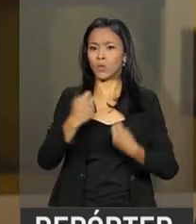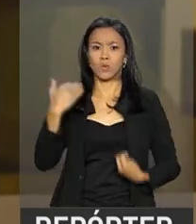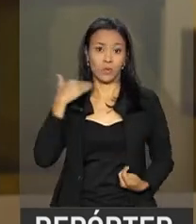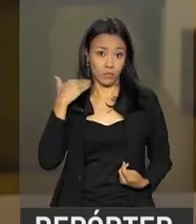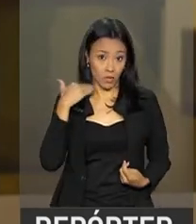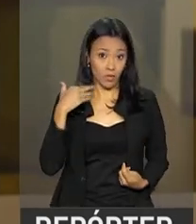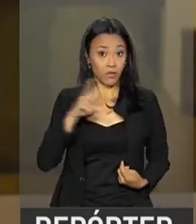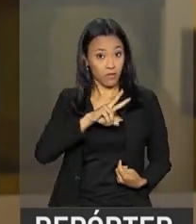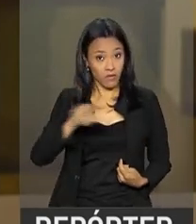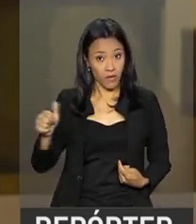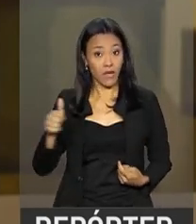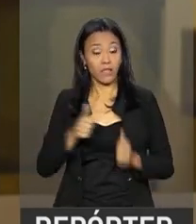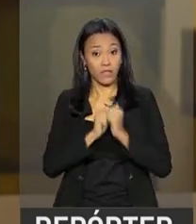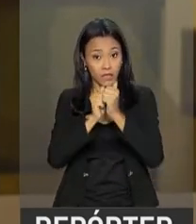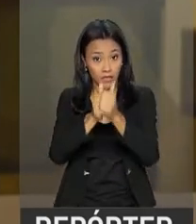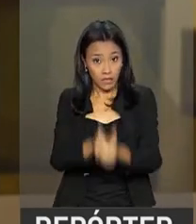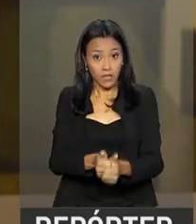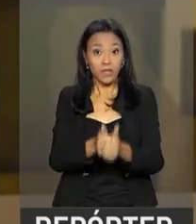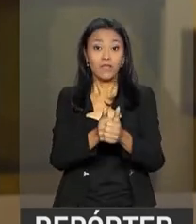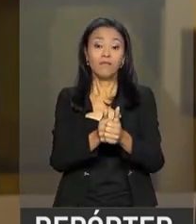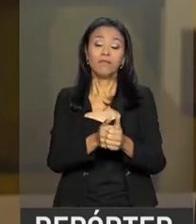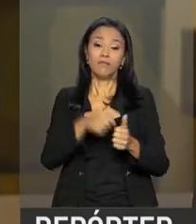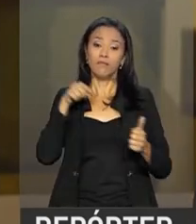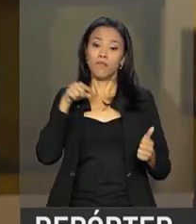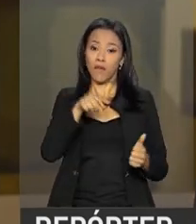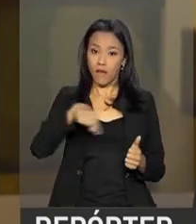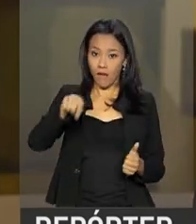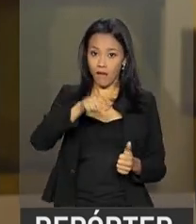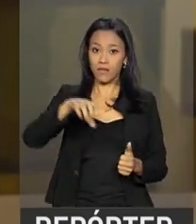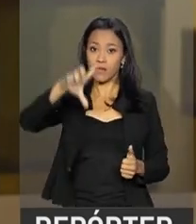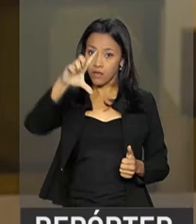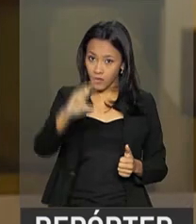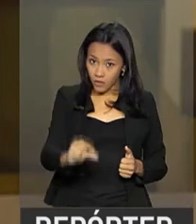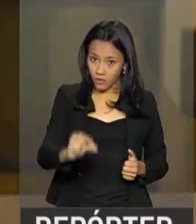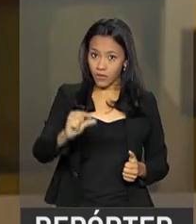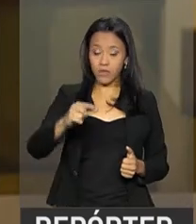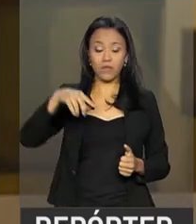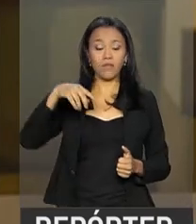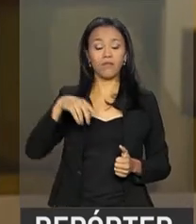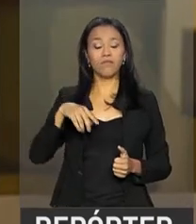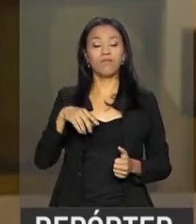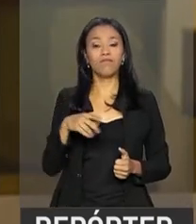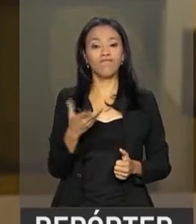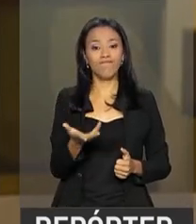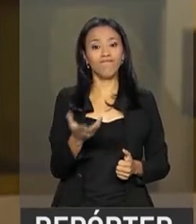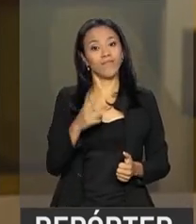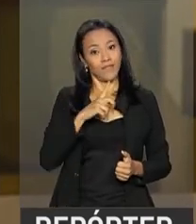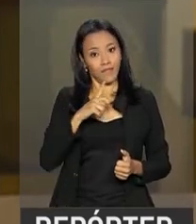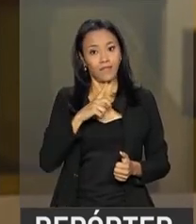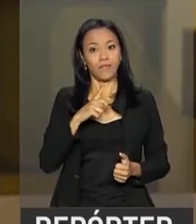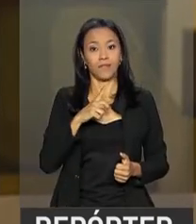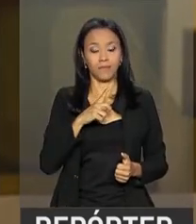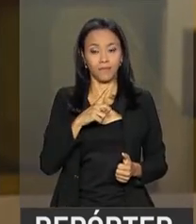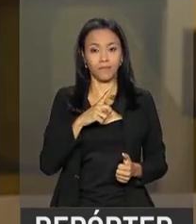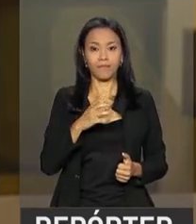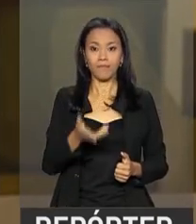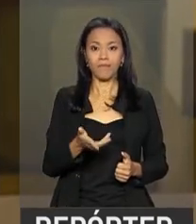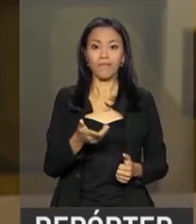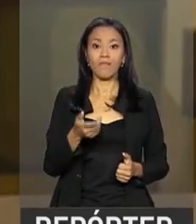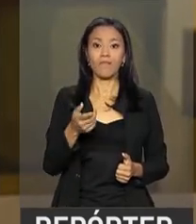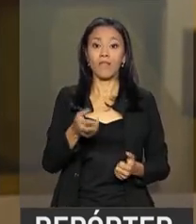essa redução muito sensível muito expressiva muito significativa que tem sido decretada